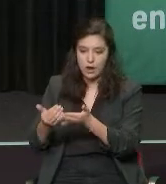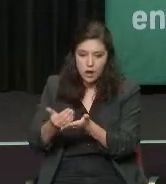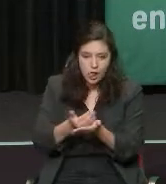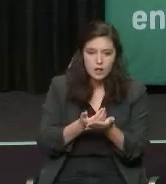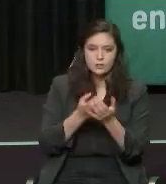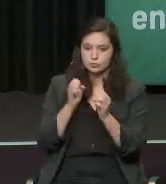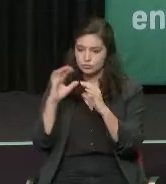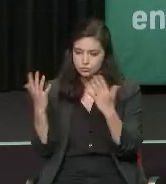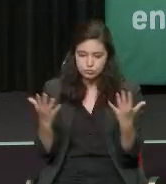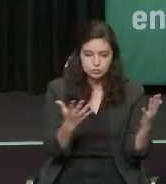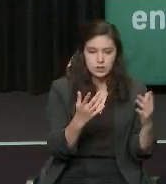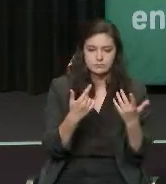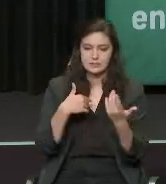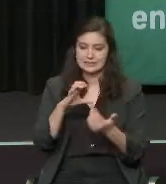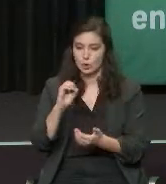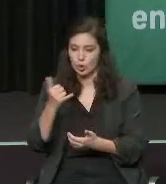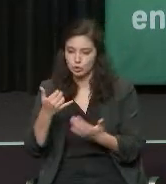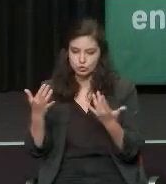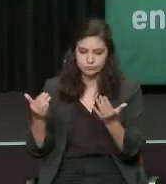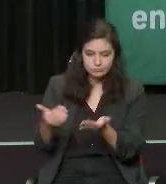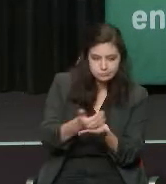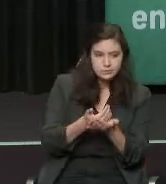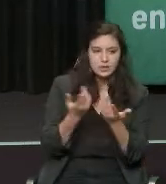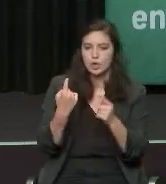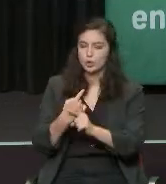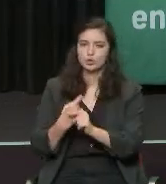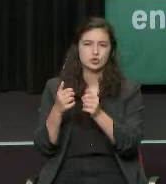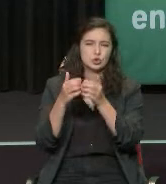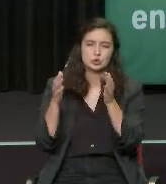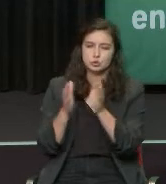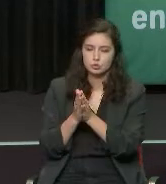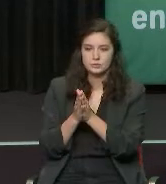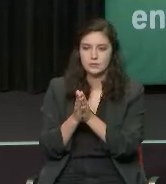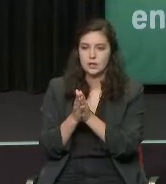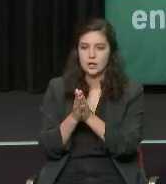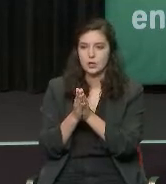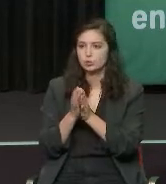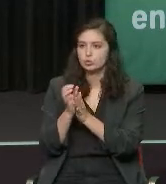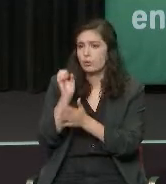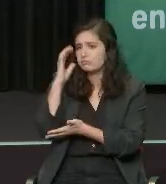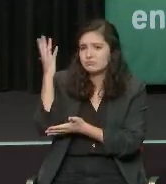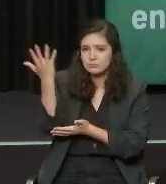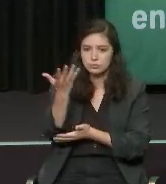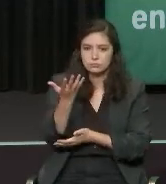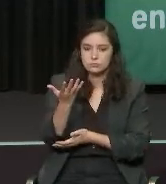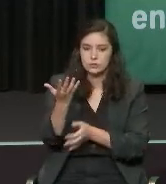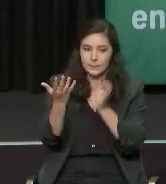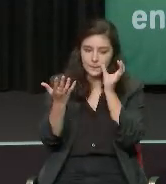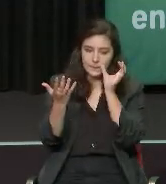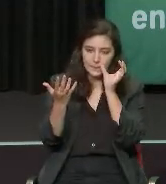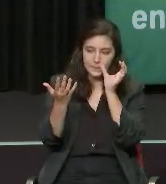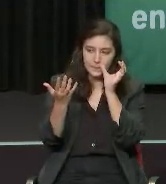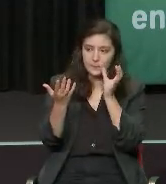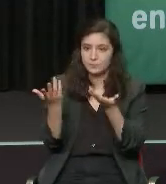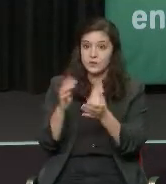Compilamos, estudamos dióxido de carbono, vegetação, temperatura e, claro, também dados relativos